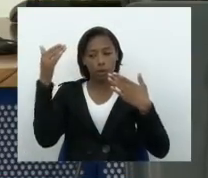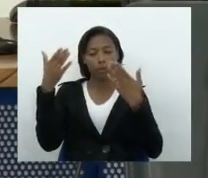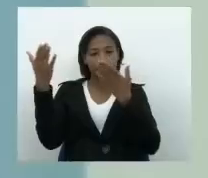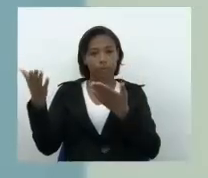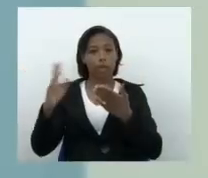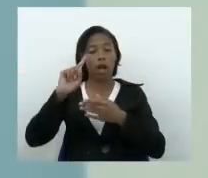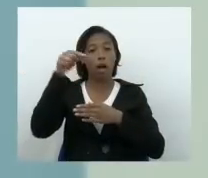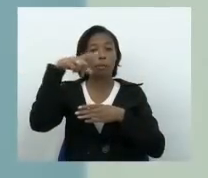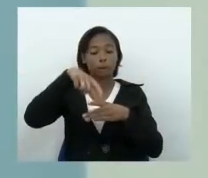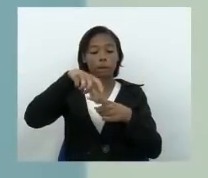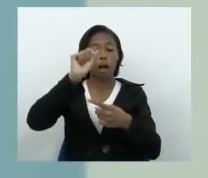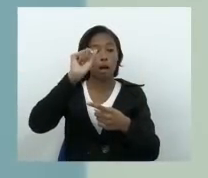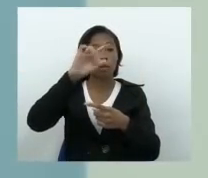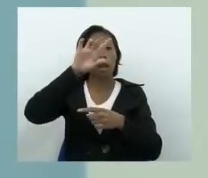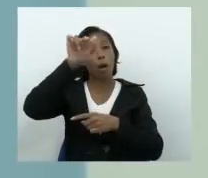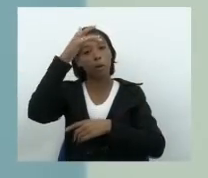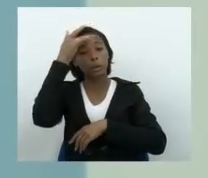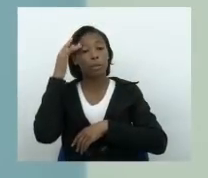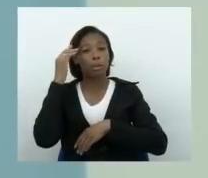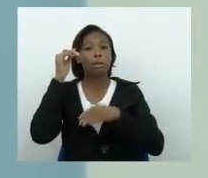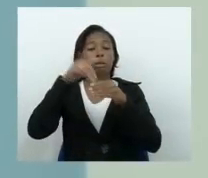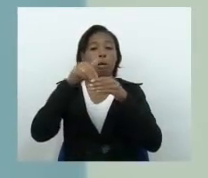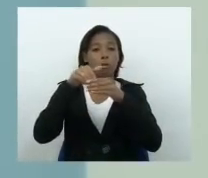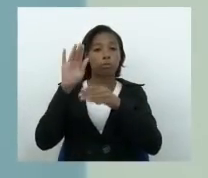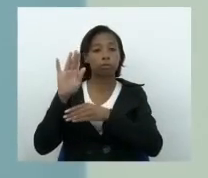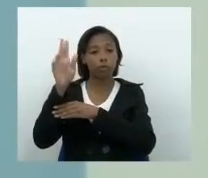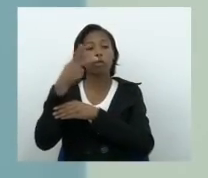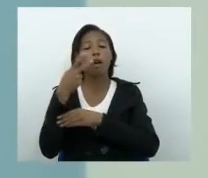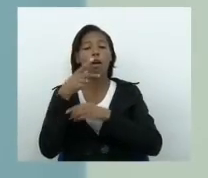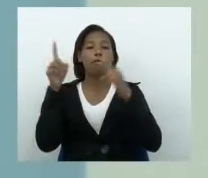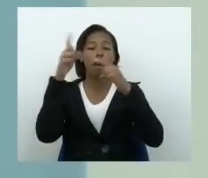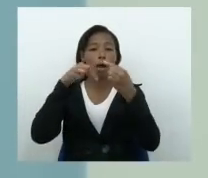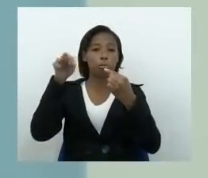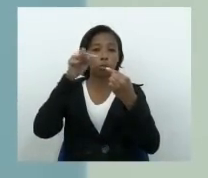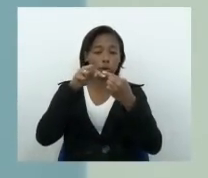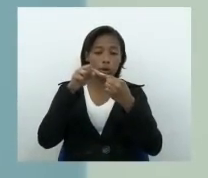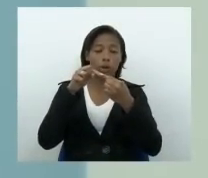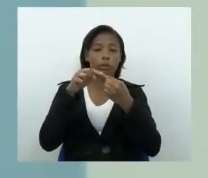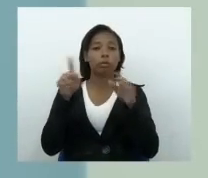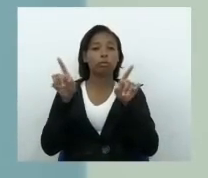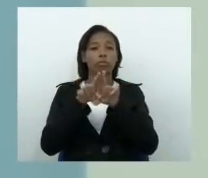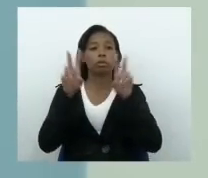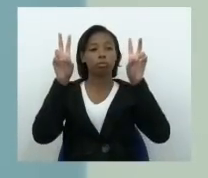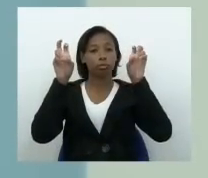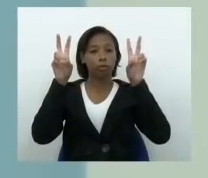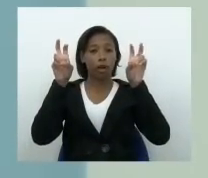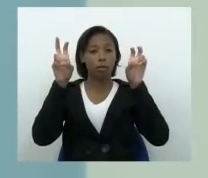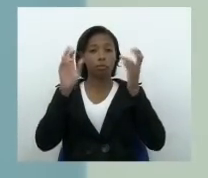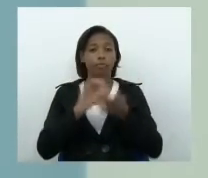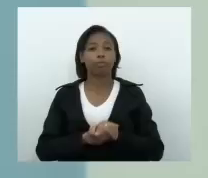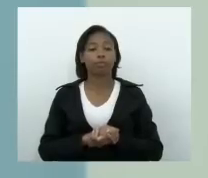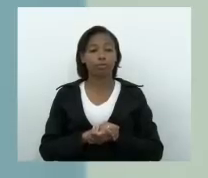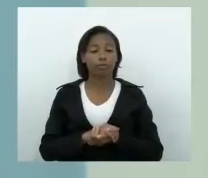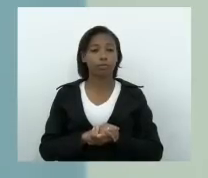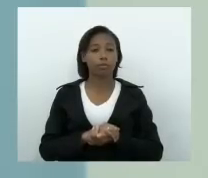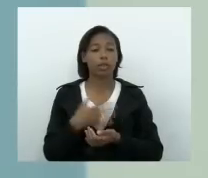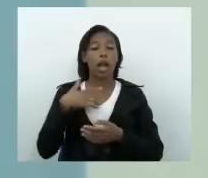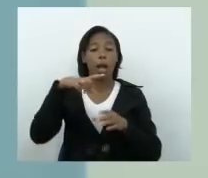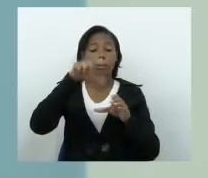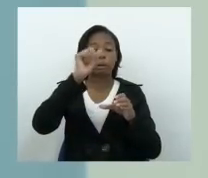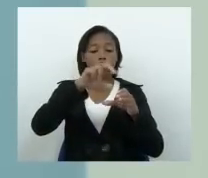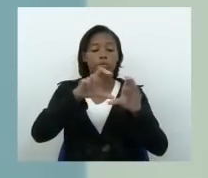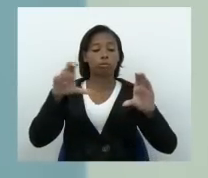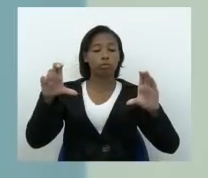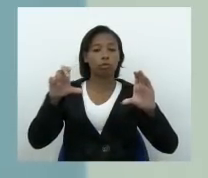Vamos então aqui proceder ao sorteio do próximo candidato a fazer as considerações finais. E o candidato